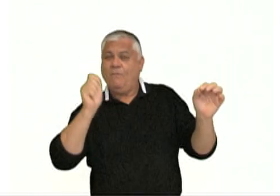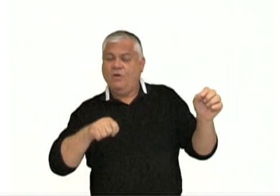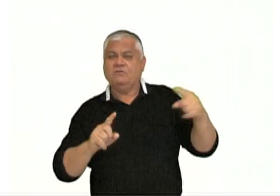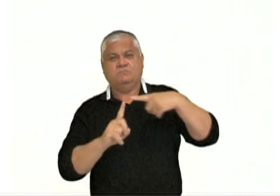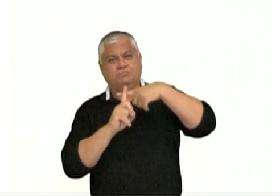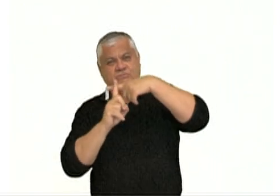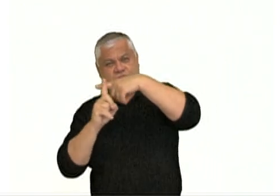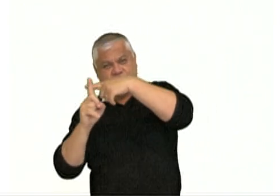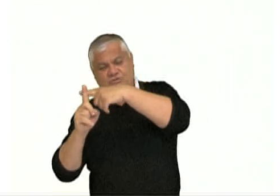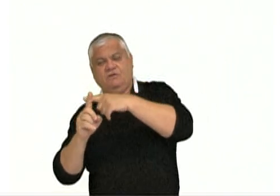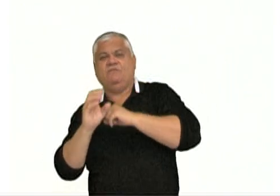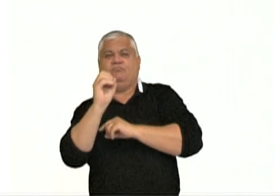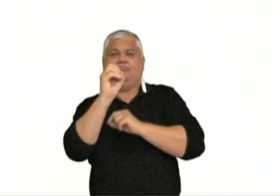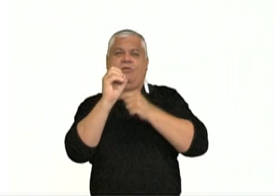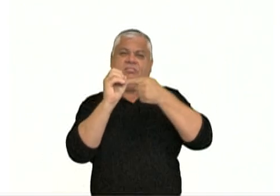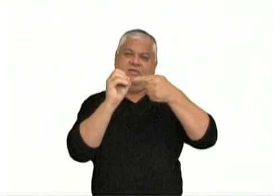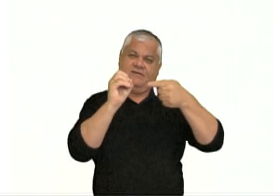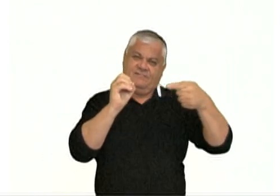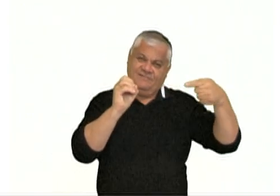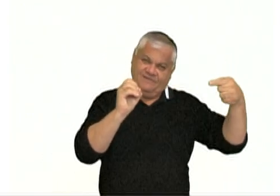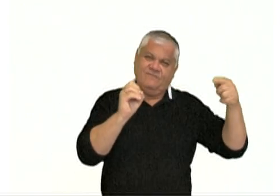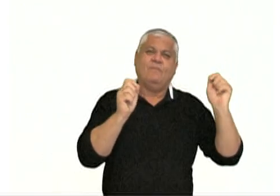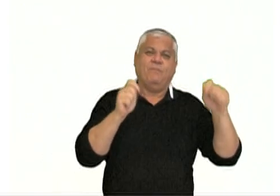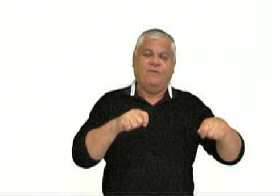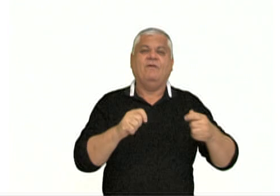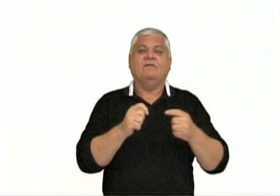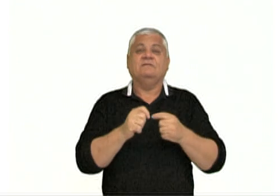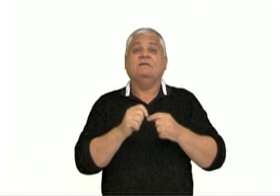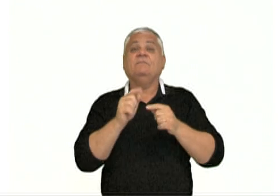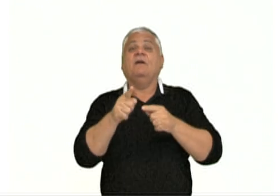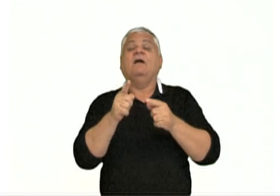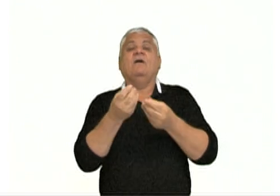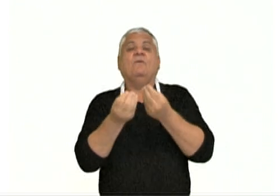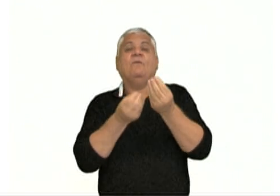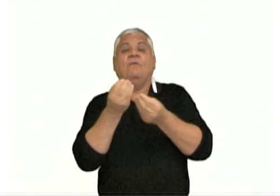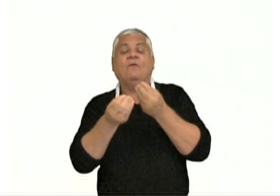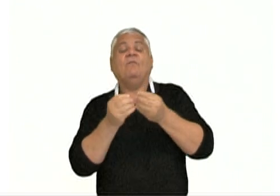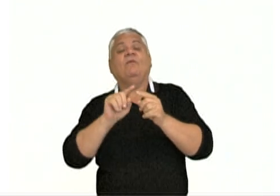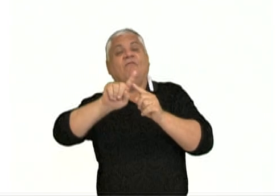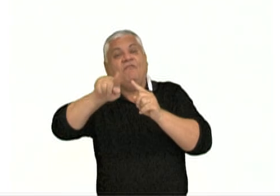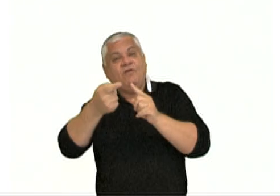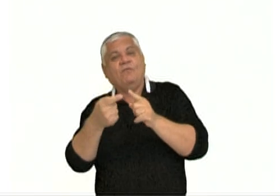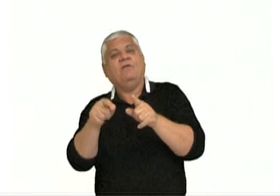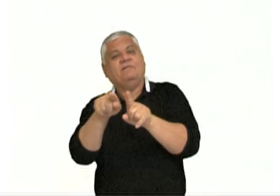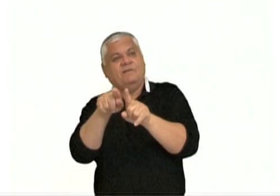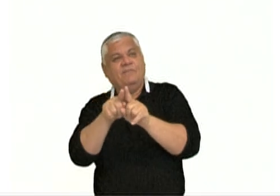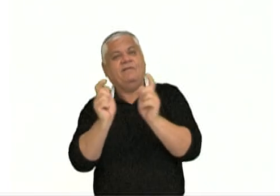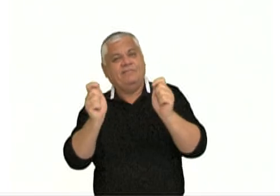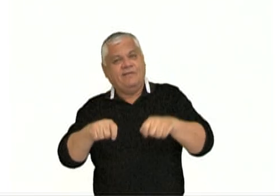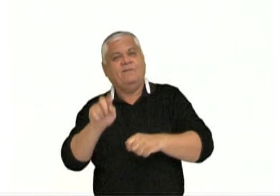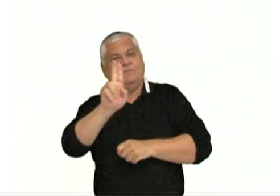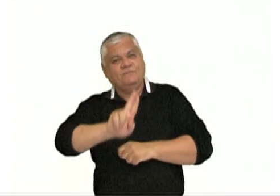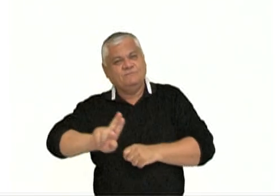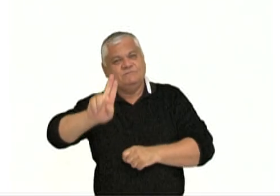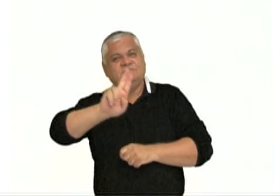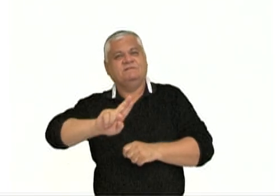valores positivos quanto valores negativos, na sua forma decimal ou na forma